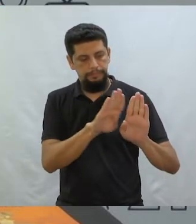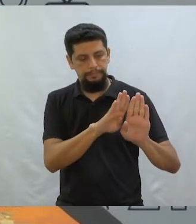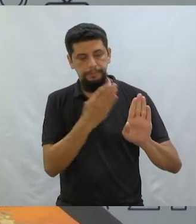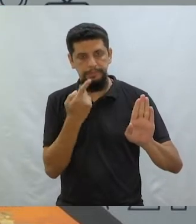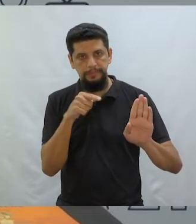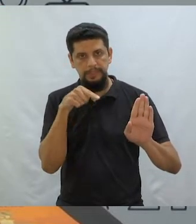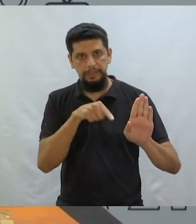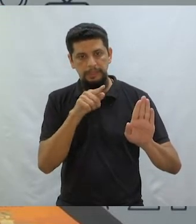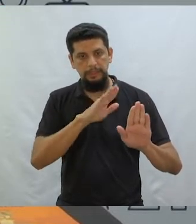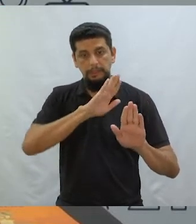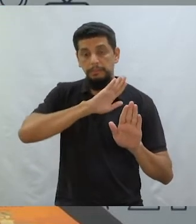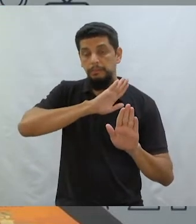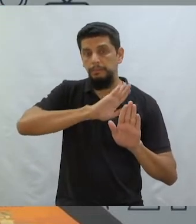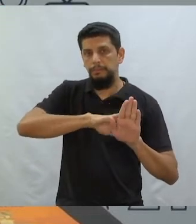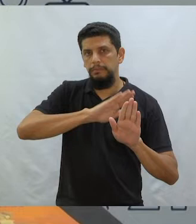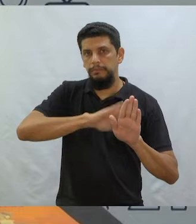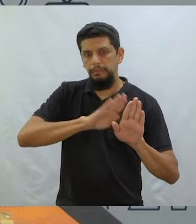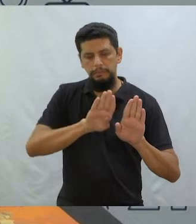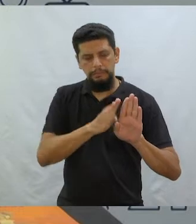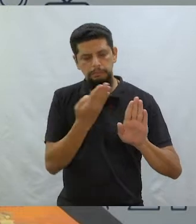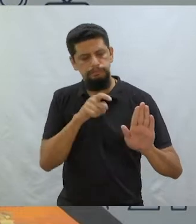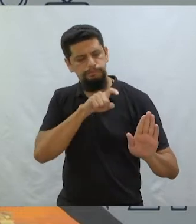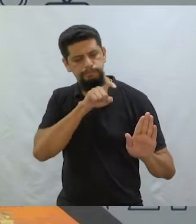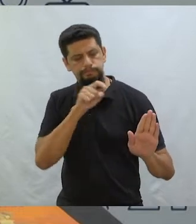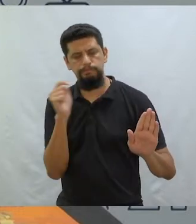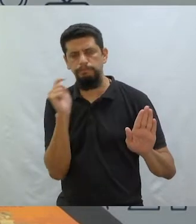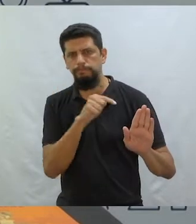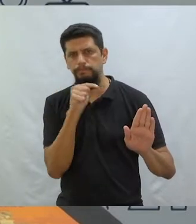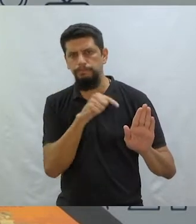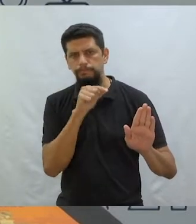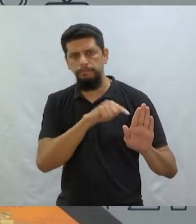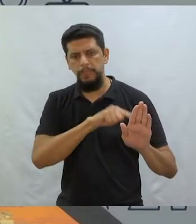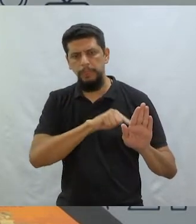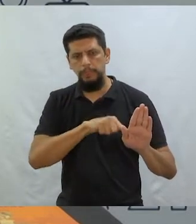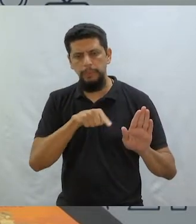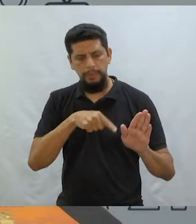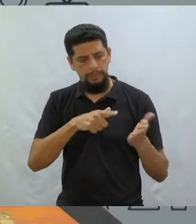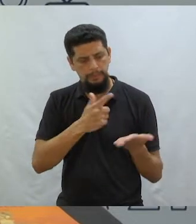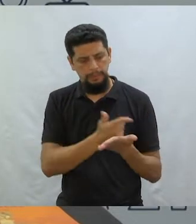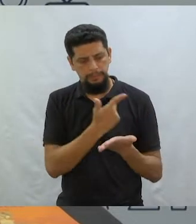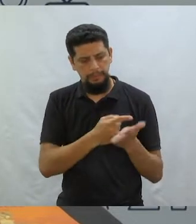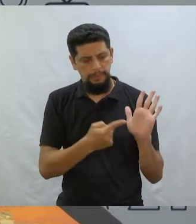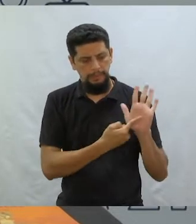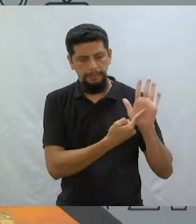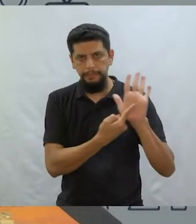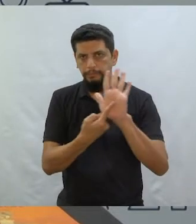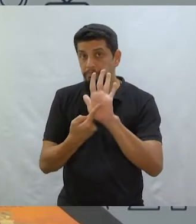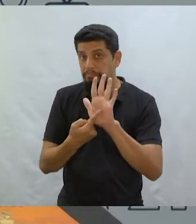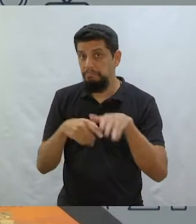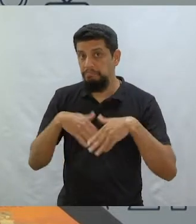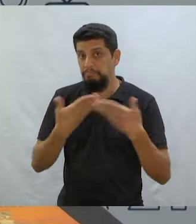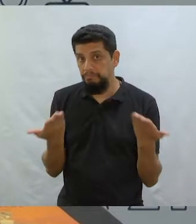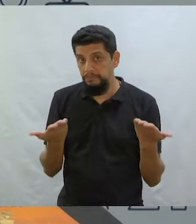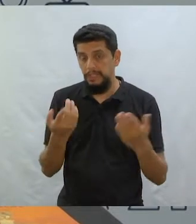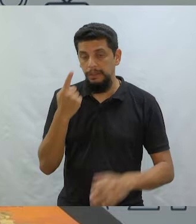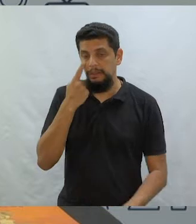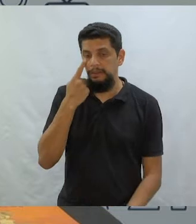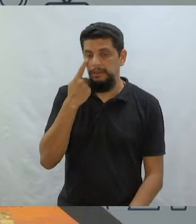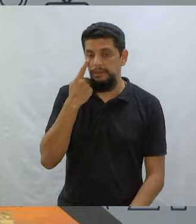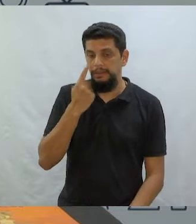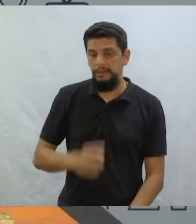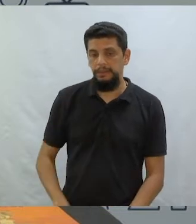aqui atrás da porta O que será que esse livro vai nos revelar nós temos olha